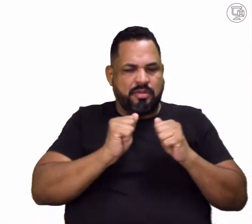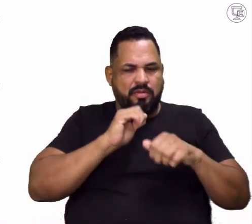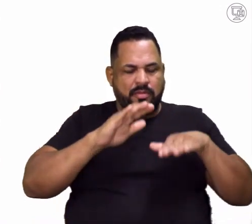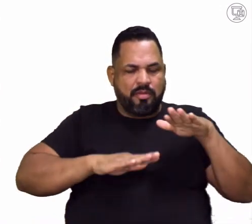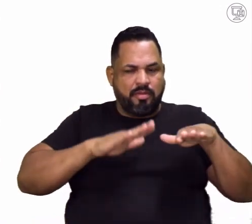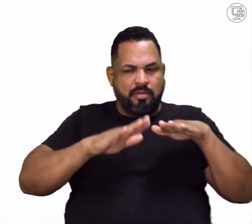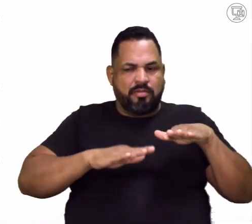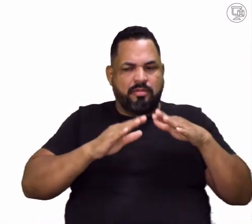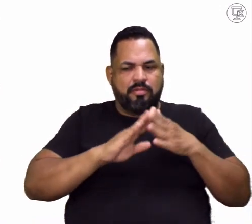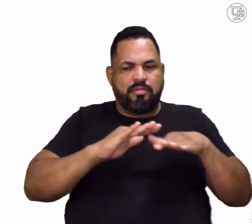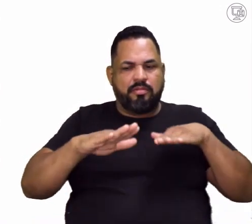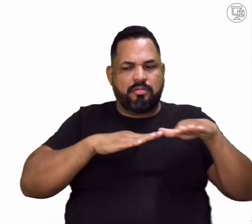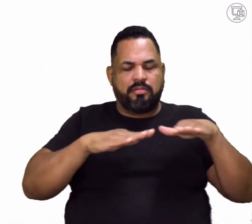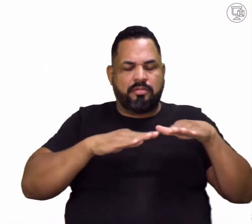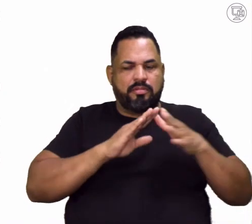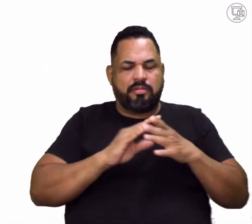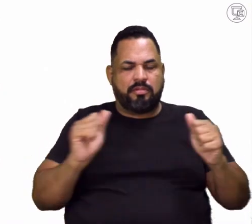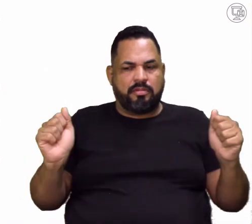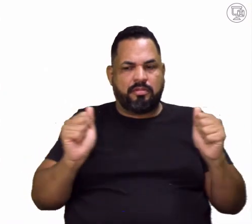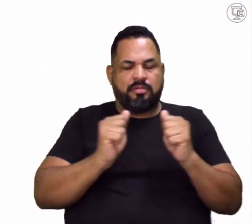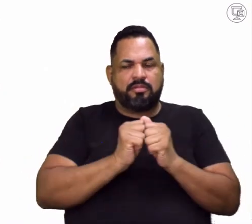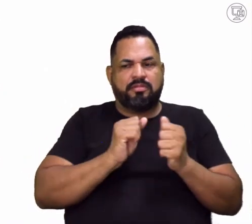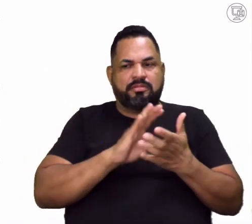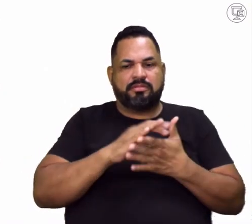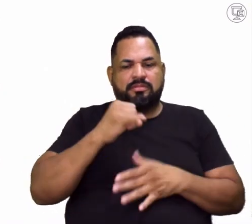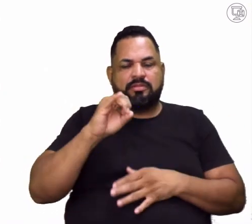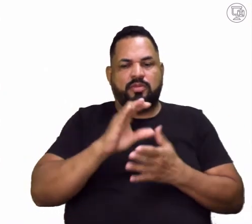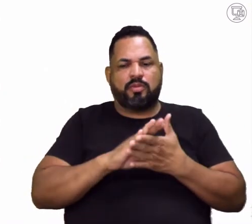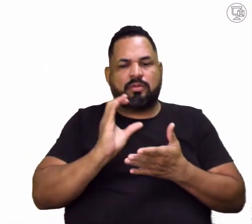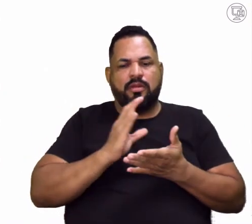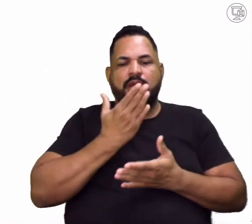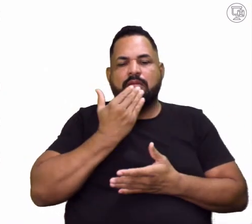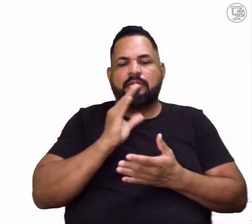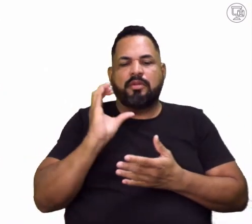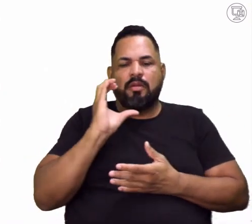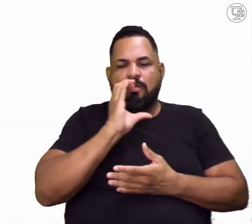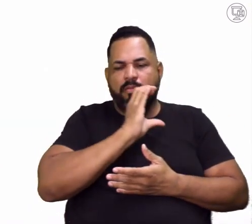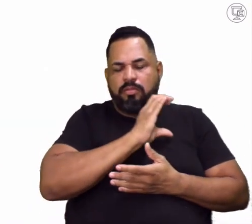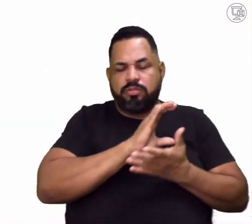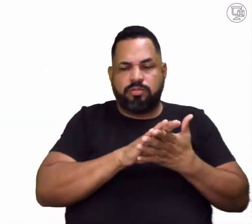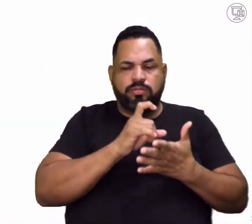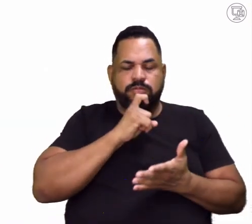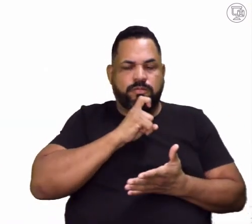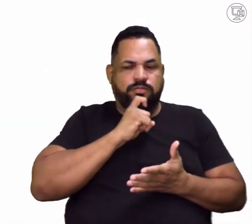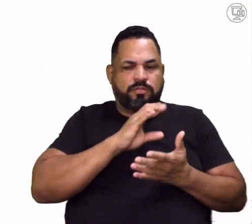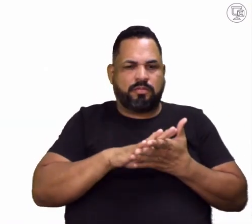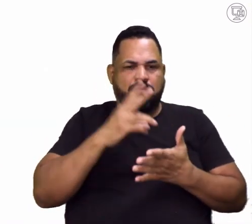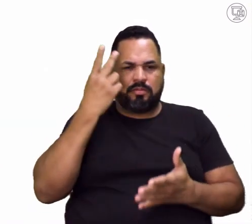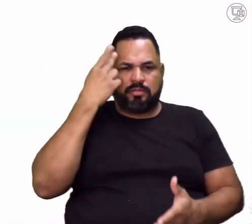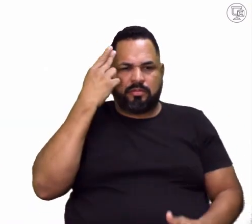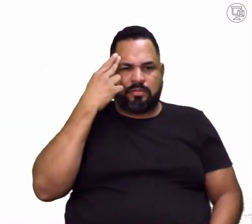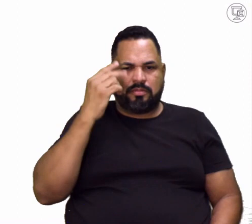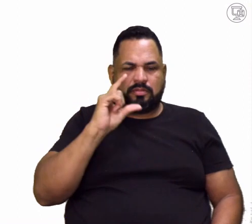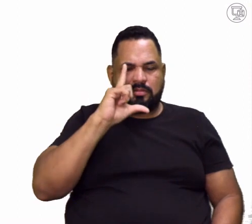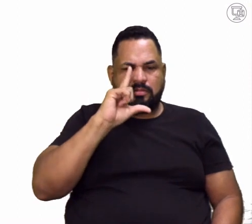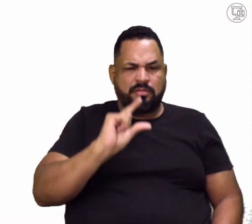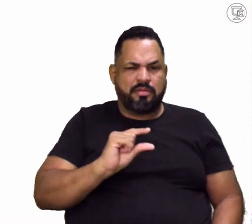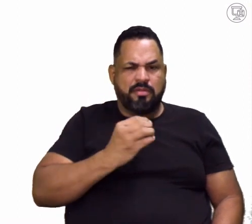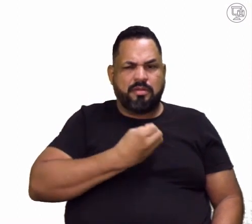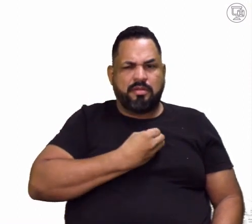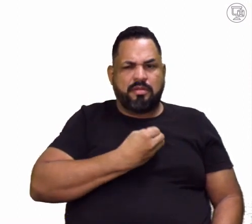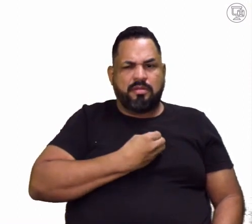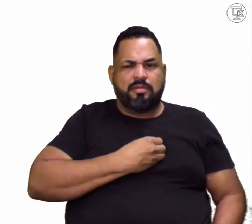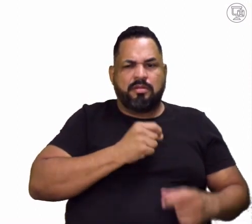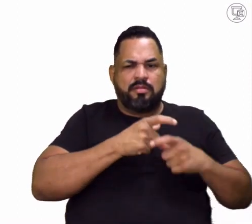aumentar e diminuir junto não importa se você usa alimento quente ou frio você pode usar normal será que é menor